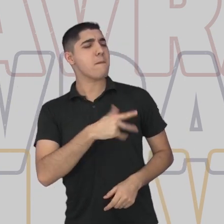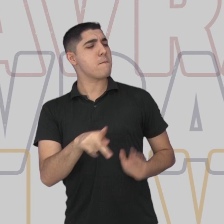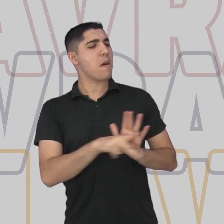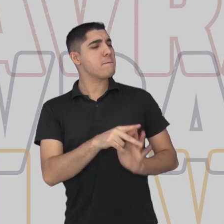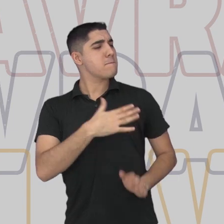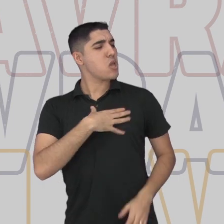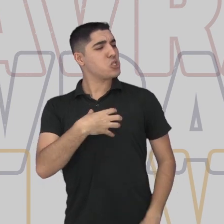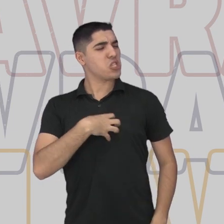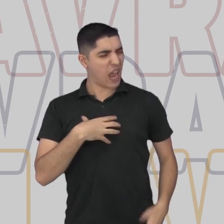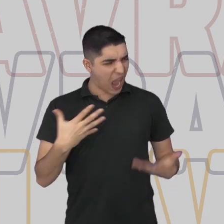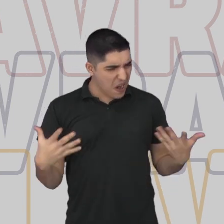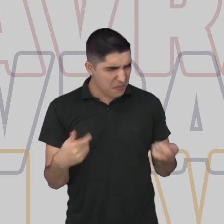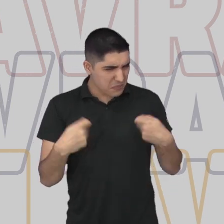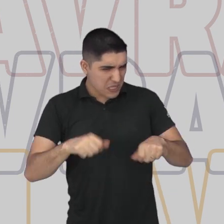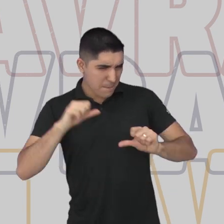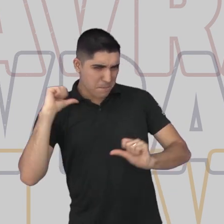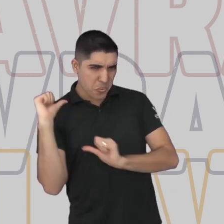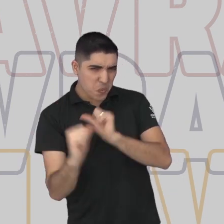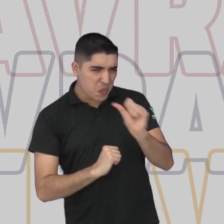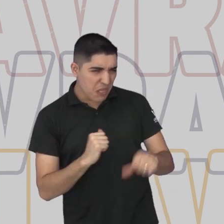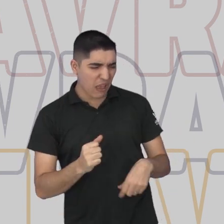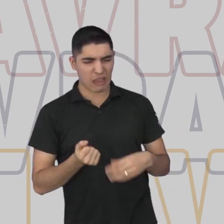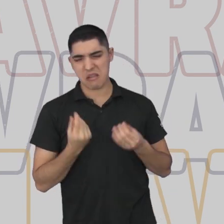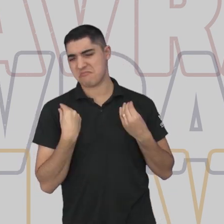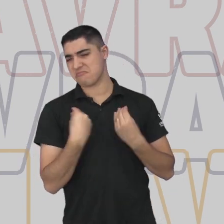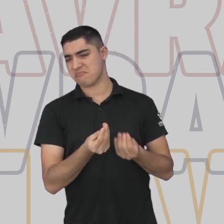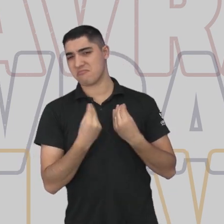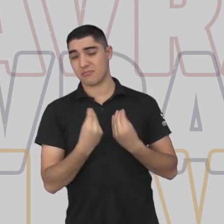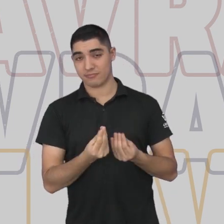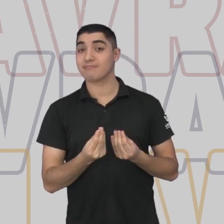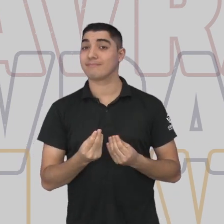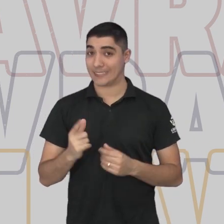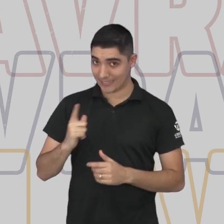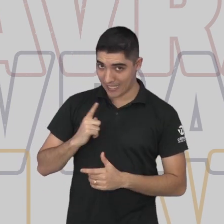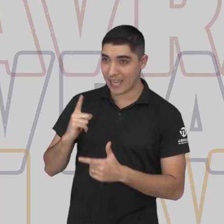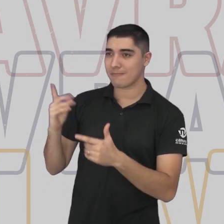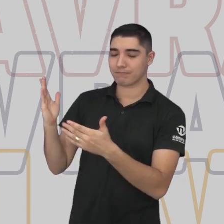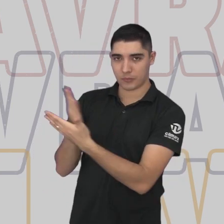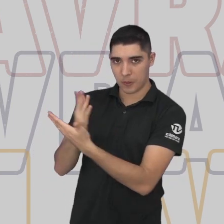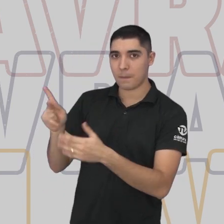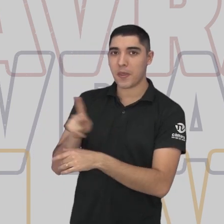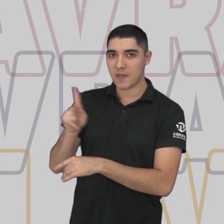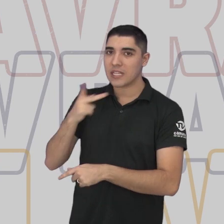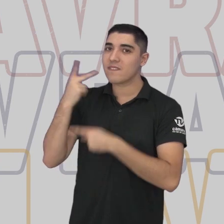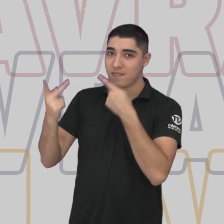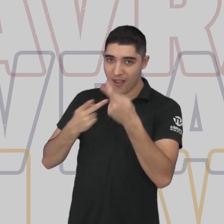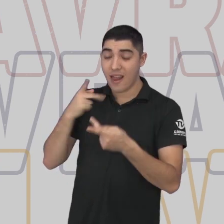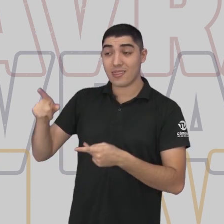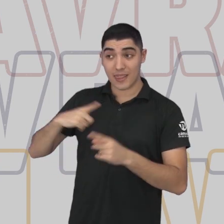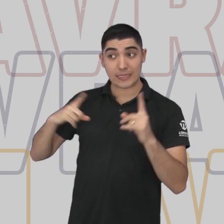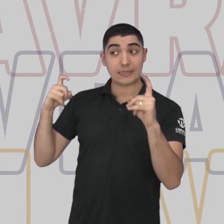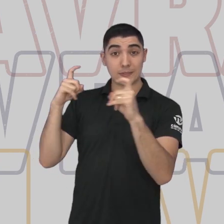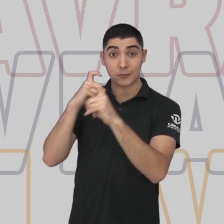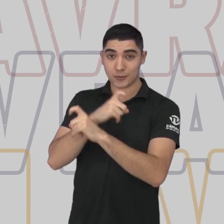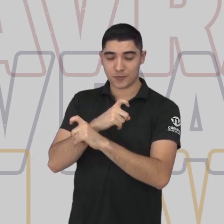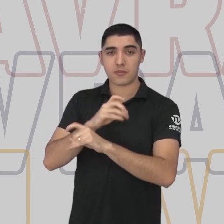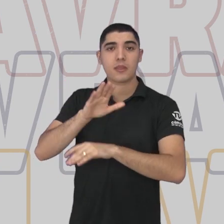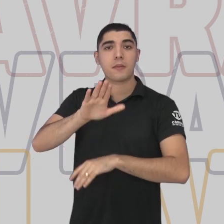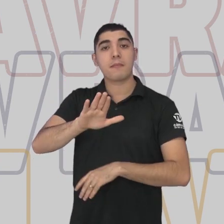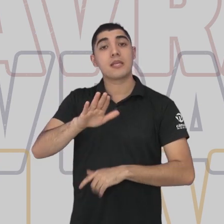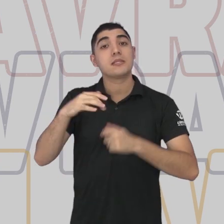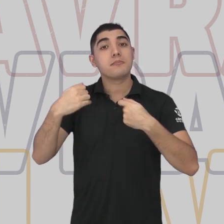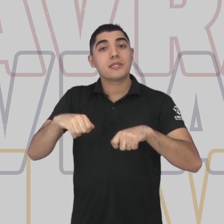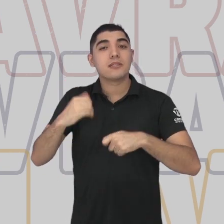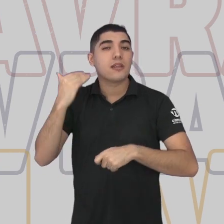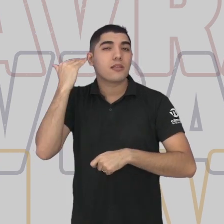fiz assim, né? Sempre foi assim que eu fiz, como que eu vou ter que mudar isso, né? Então, tem muitos professores que têm